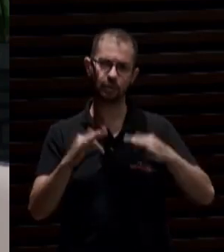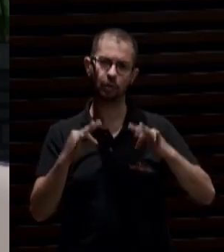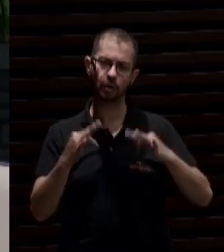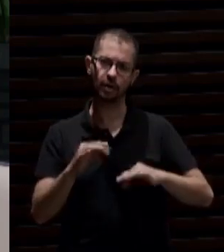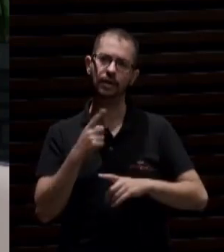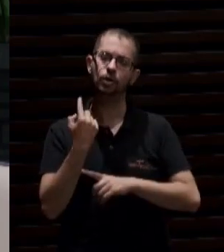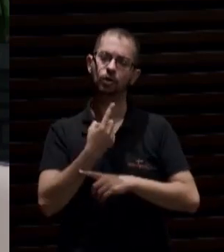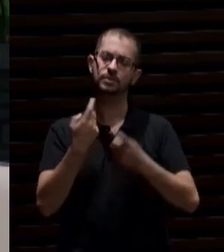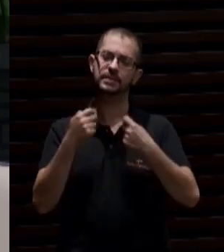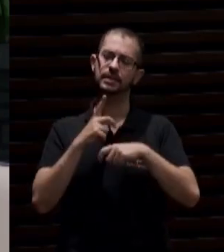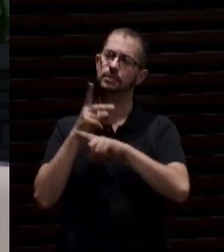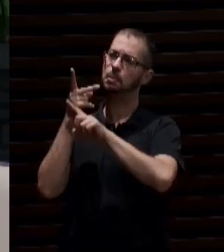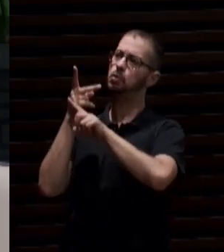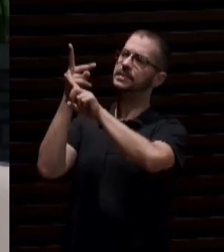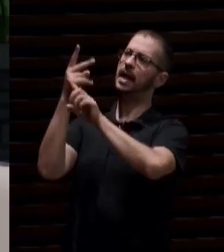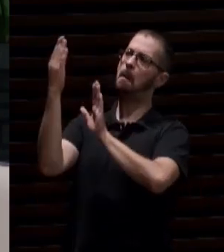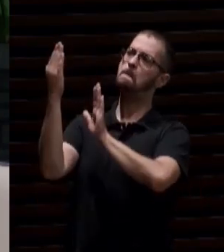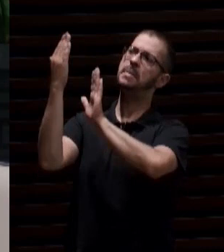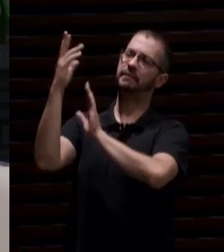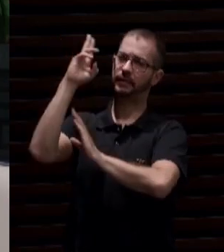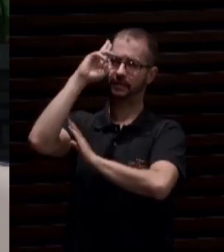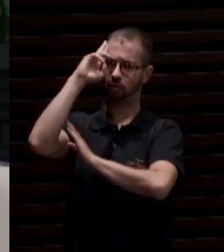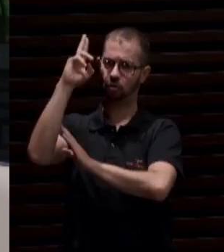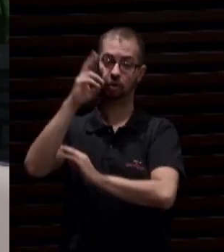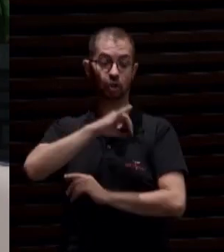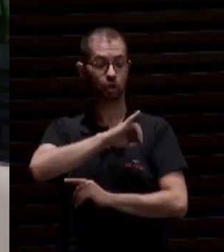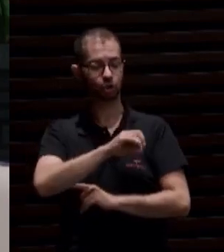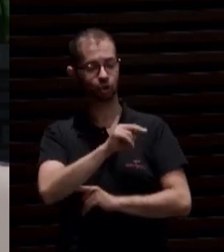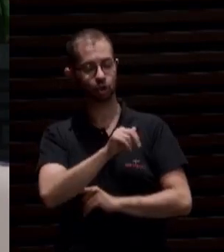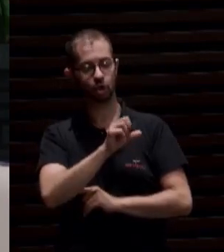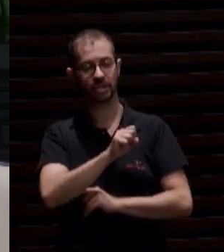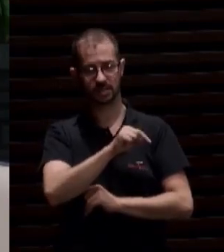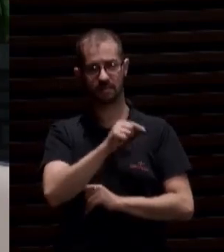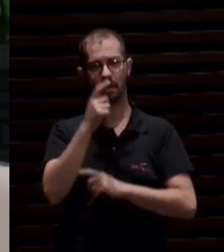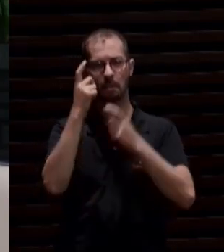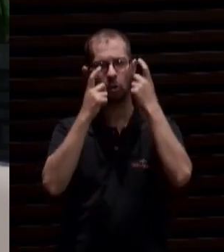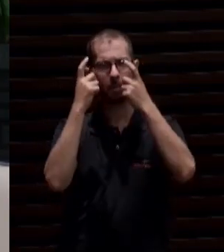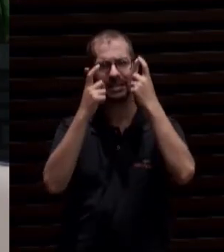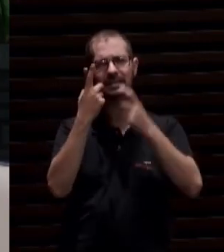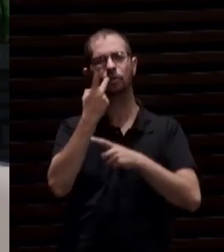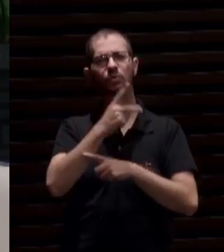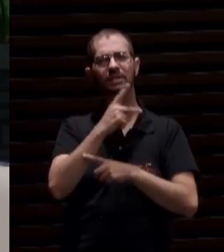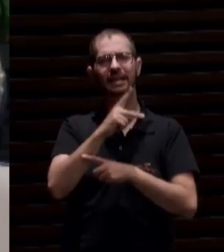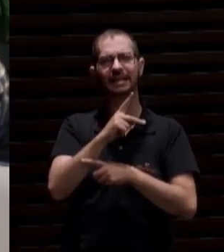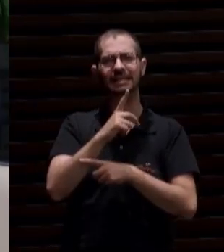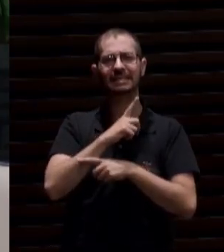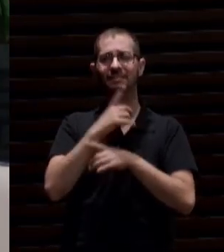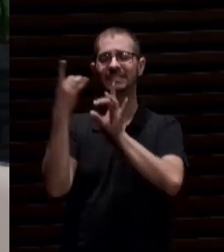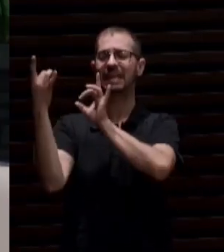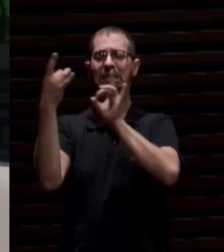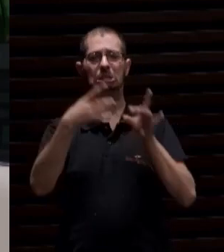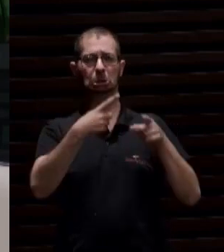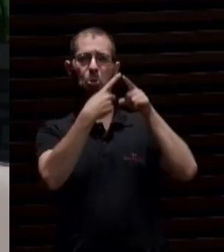precisamos buscar a presença do Senhor. Jonas coloca sua preocupação com relação a isso. A preocupação dele é se ele vai ser excluído da presença de